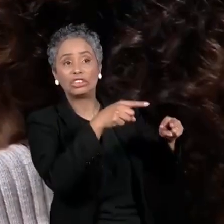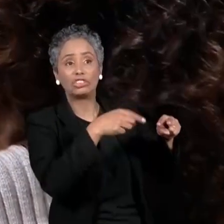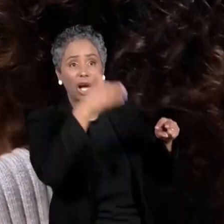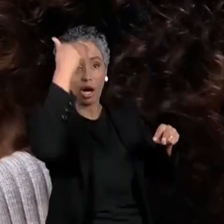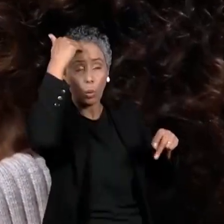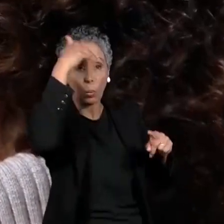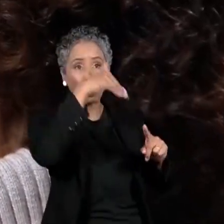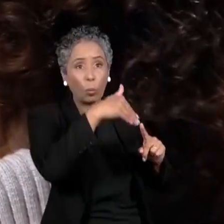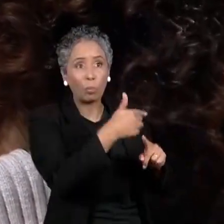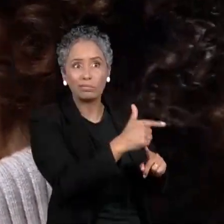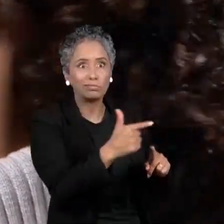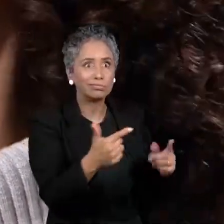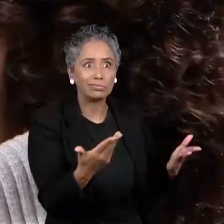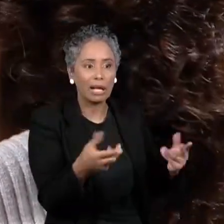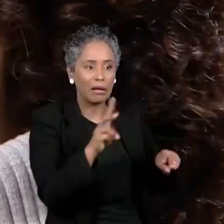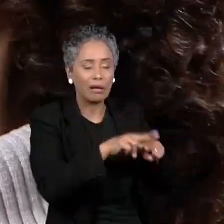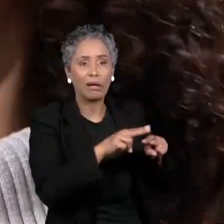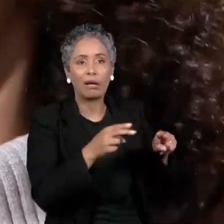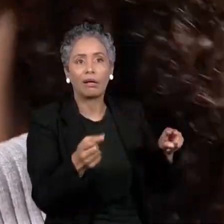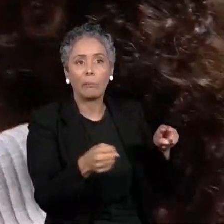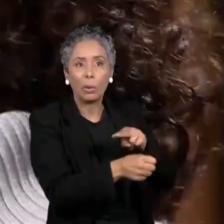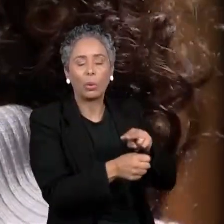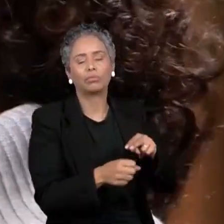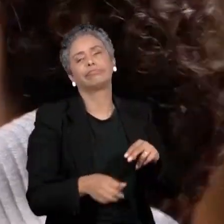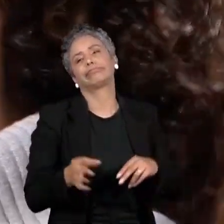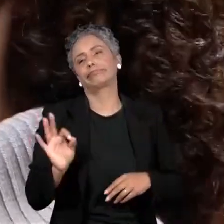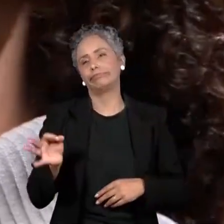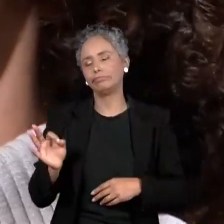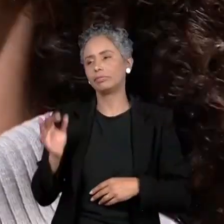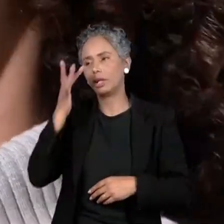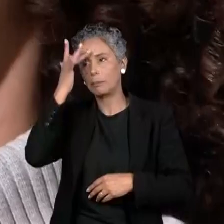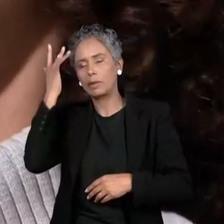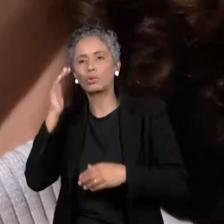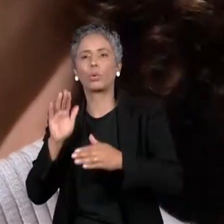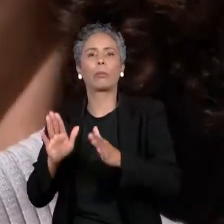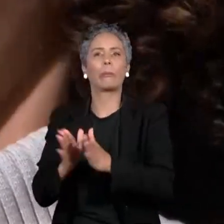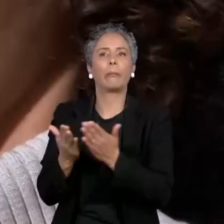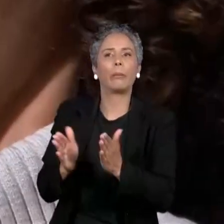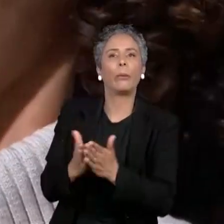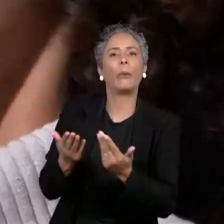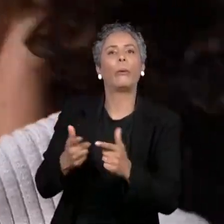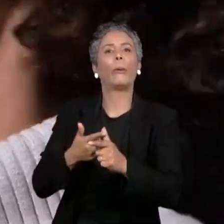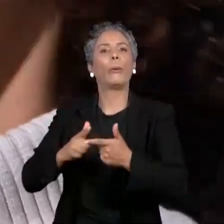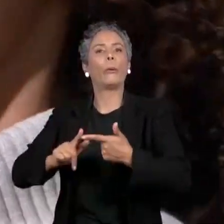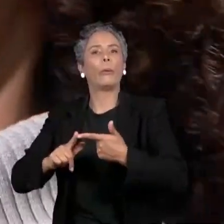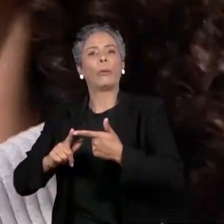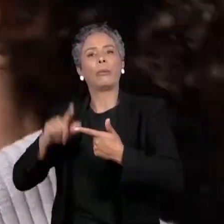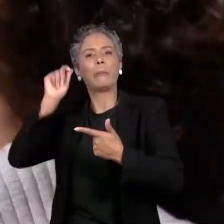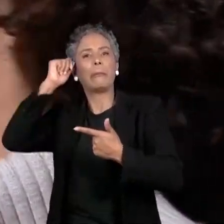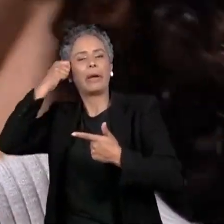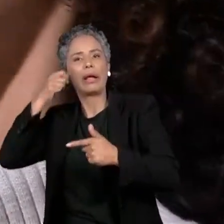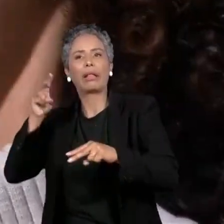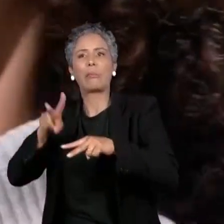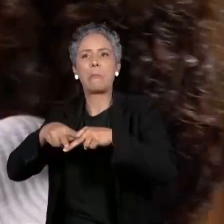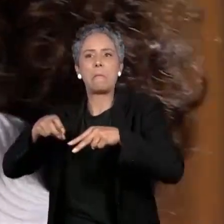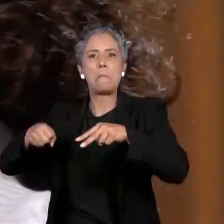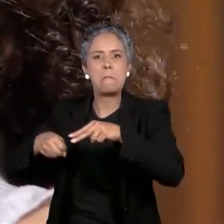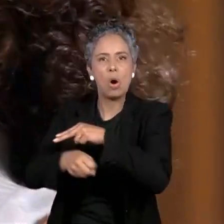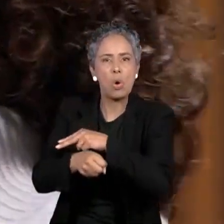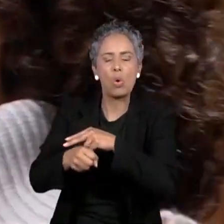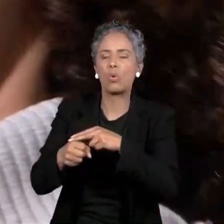pessoas que não são muita gente pobre muita gente Preta São as pessoas que estão populando as prisões prisão preventiva que dura